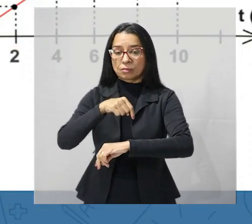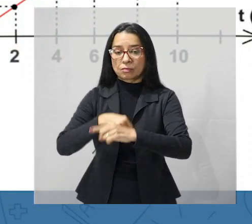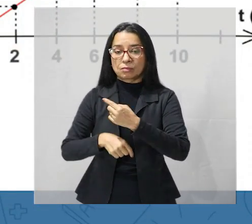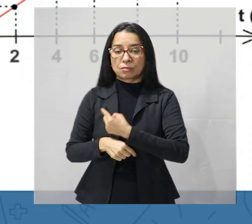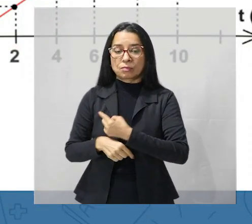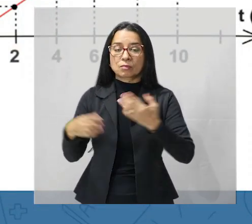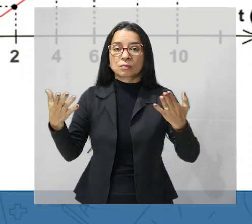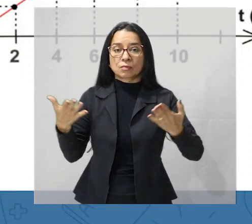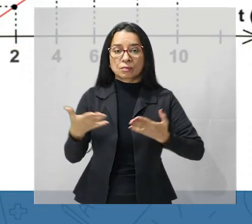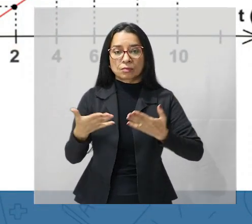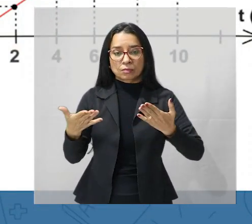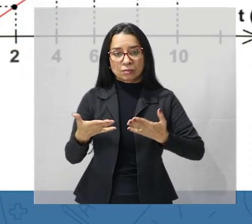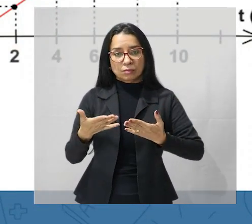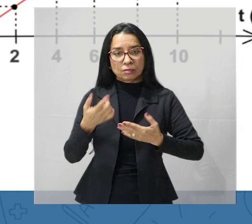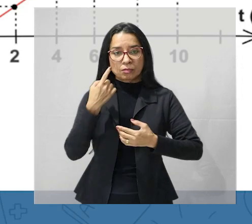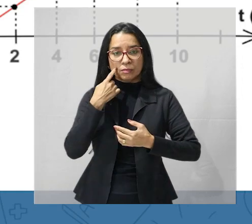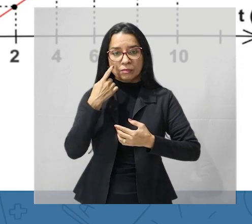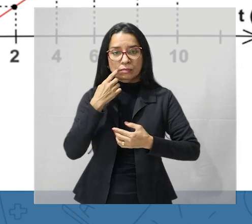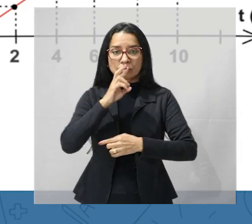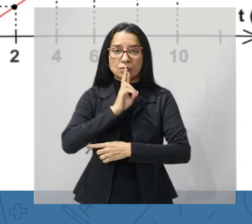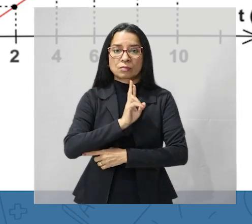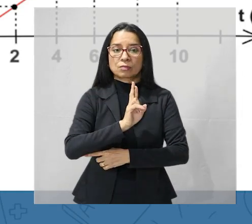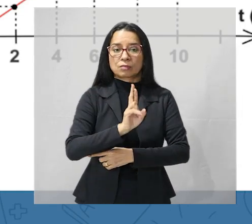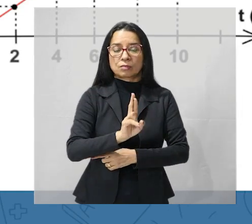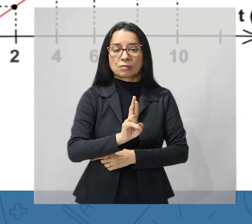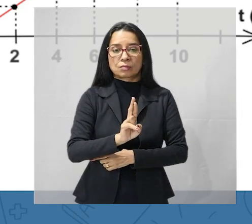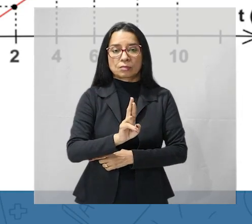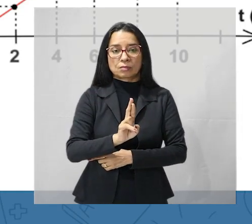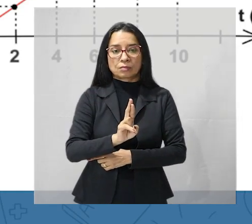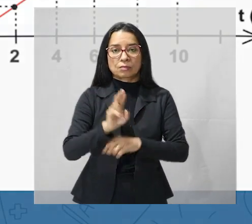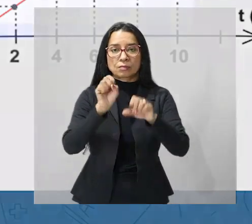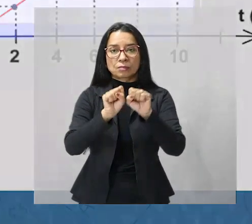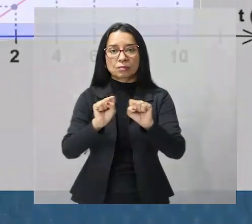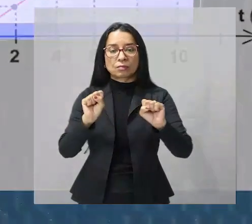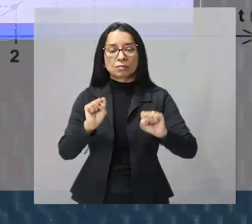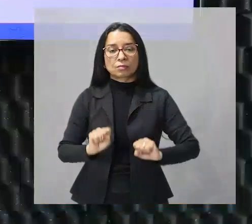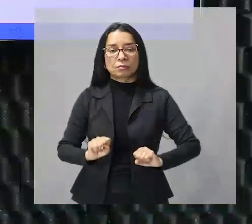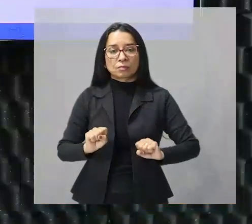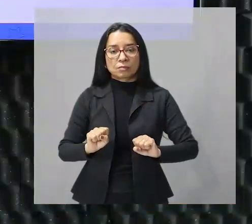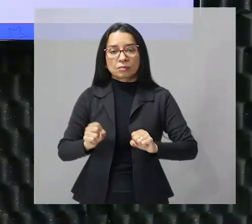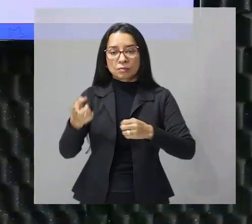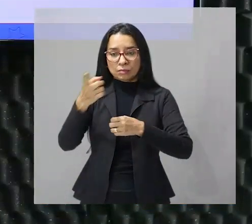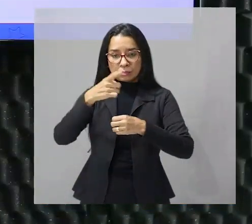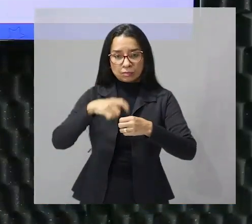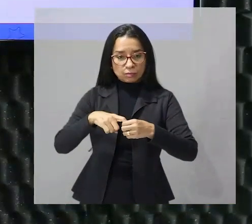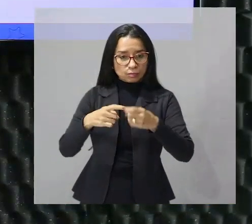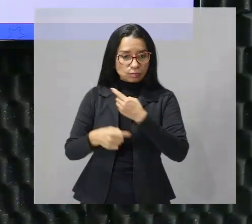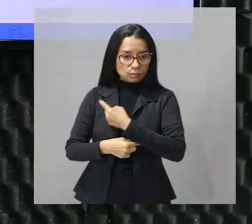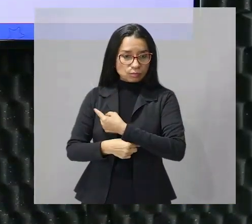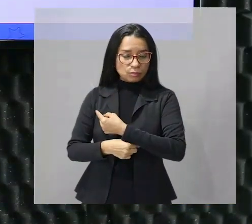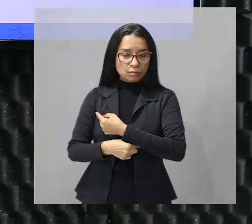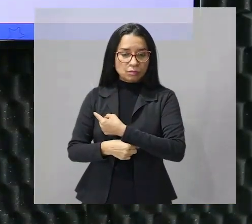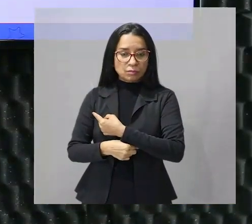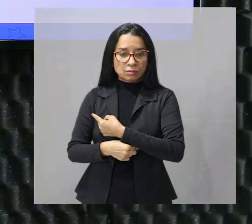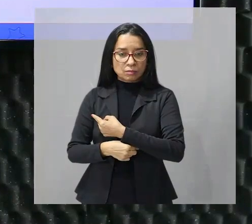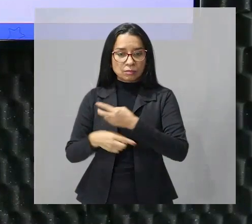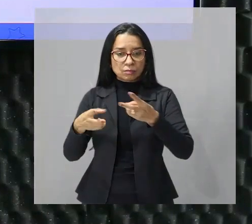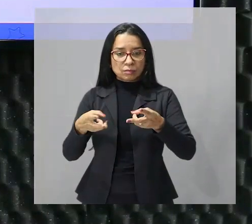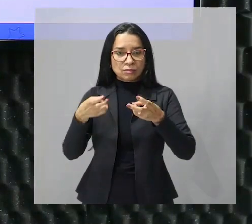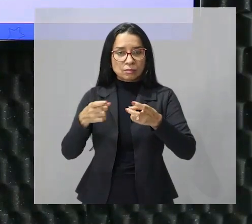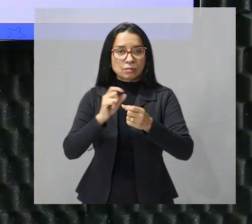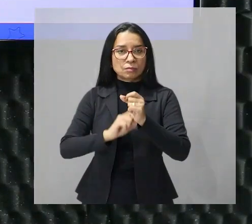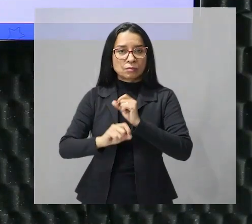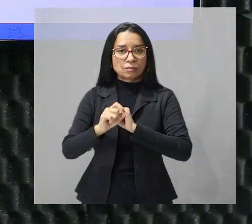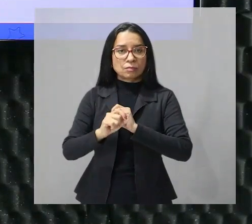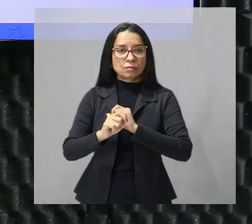Então, agora nós vamos resolver, tá, esse sistema. Vou voltar à tela anterior só para você perceber, Perceba